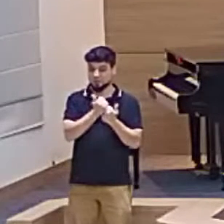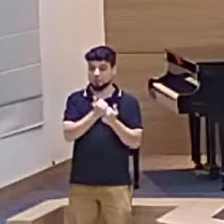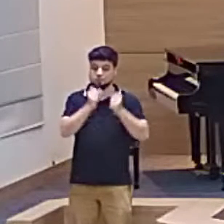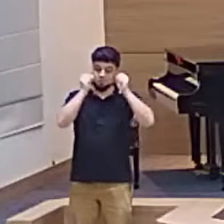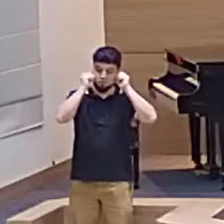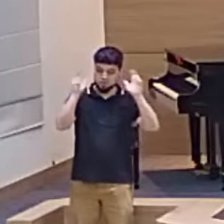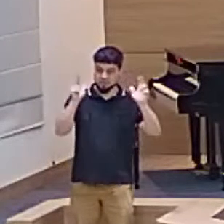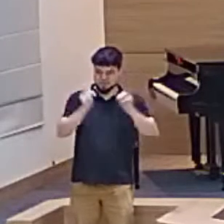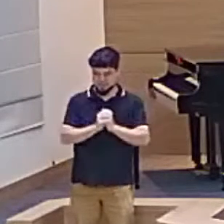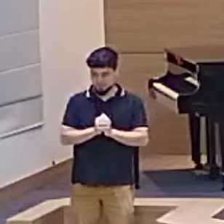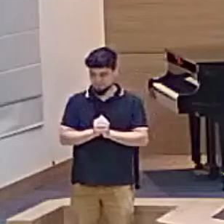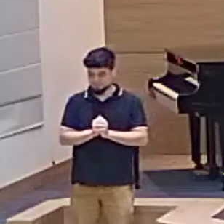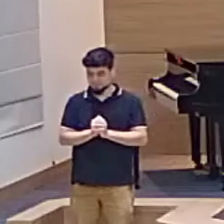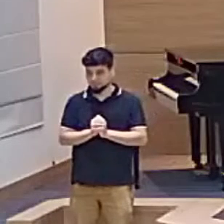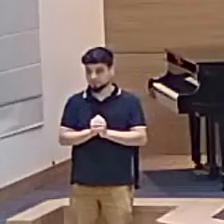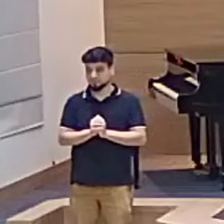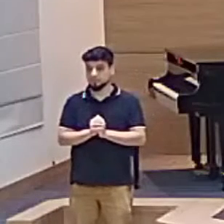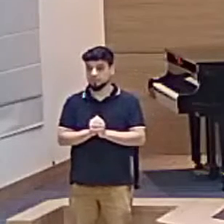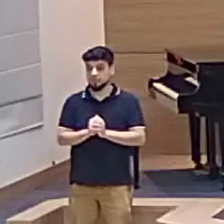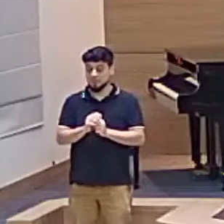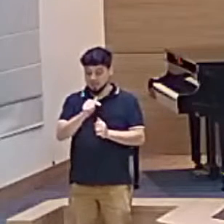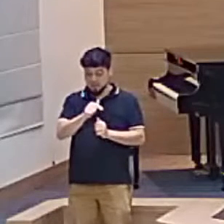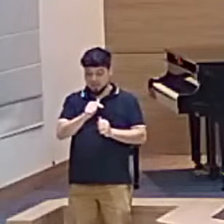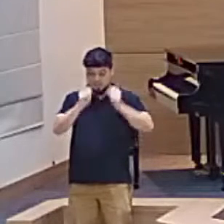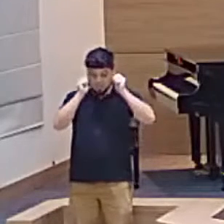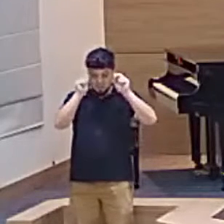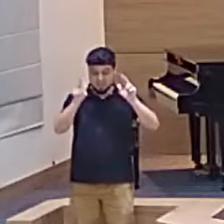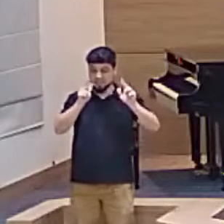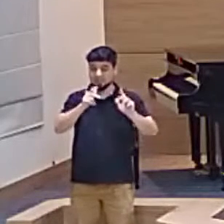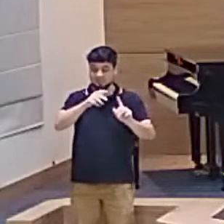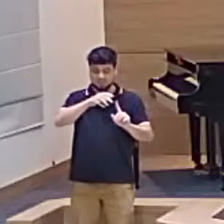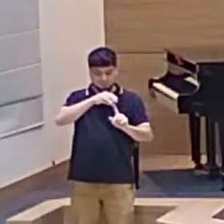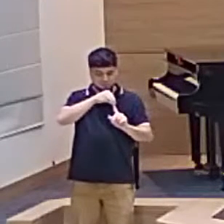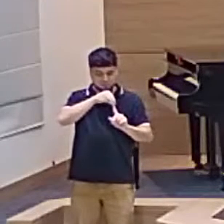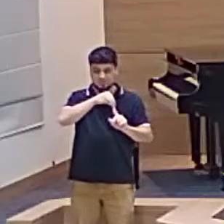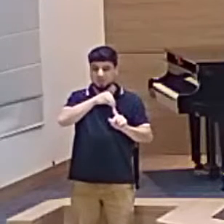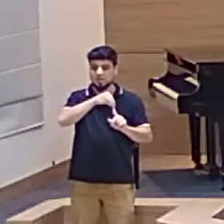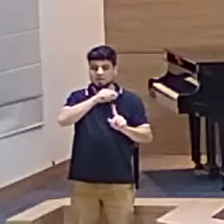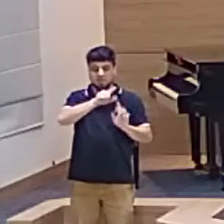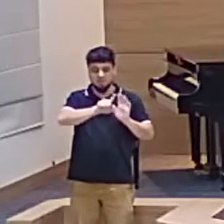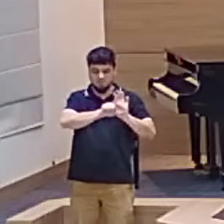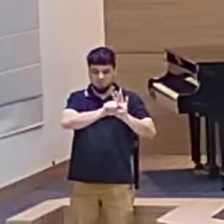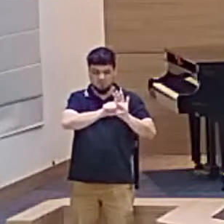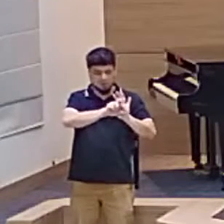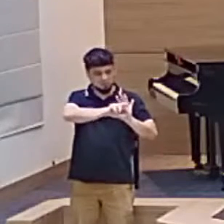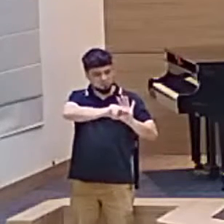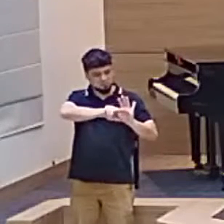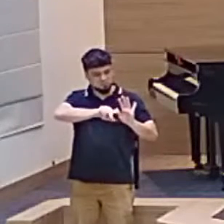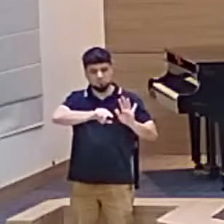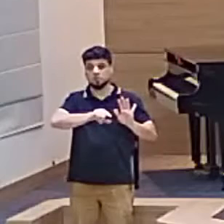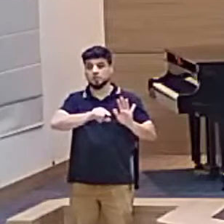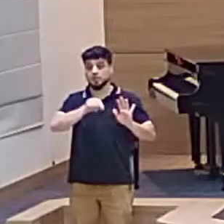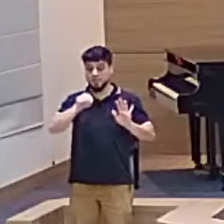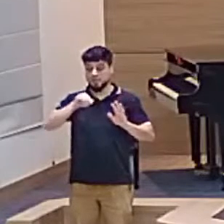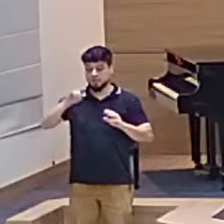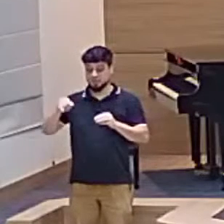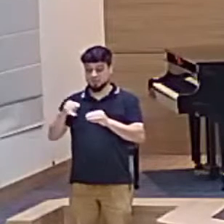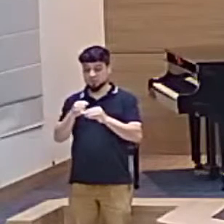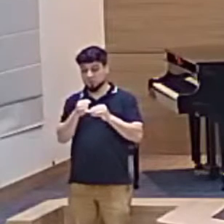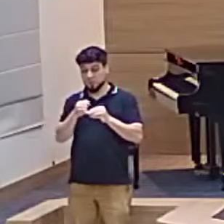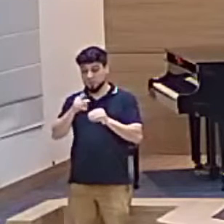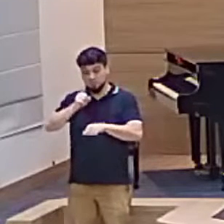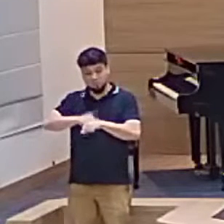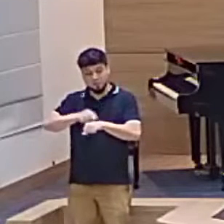da morte do maior legislador de Israel ele assumiu a liderança em Israel no momento bastante pivotal da